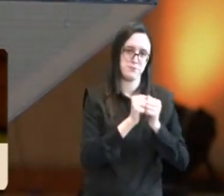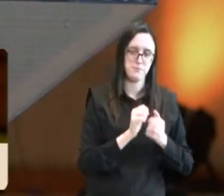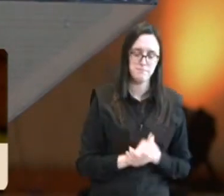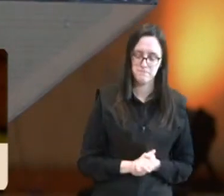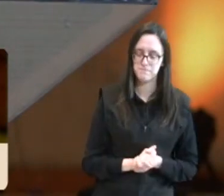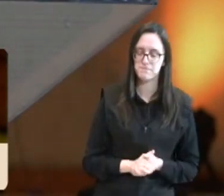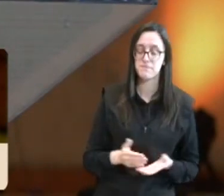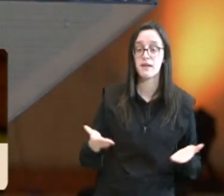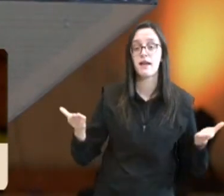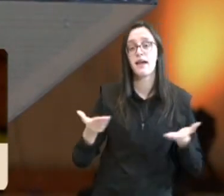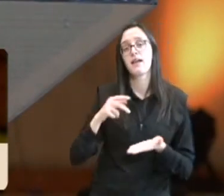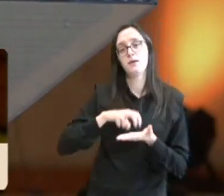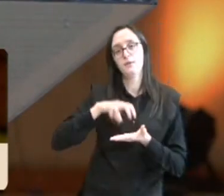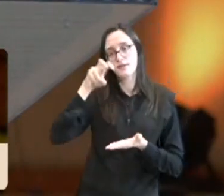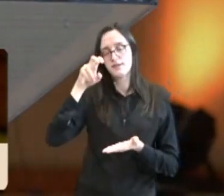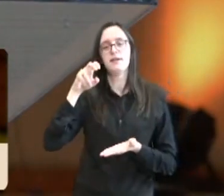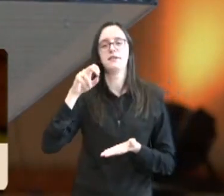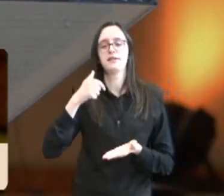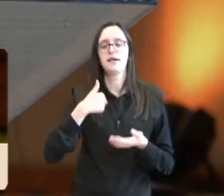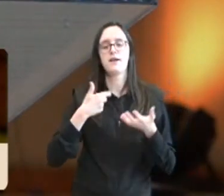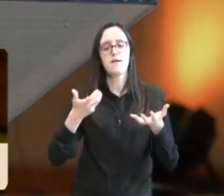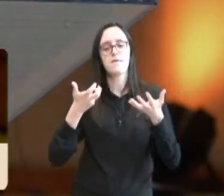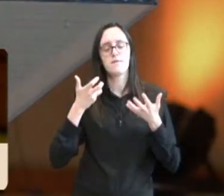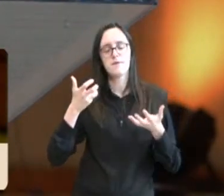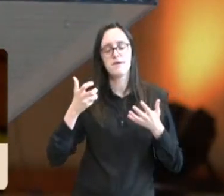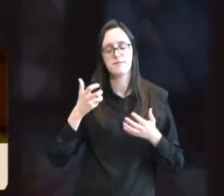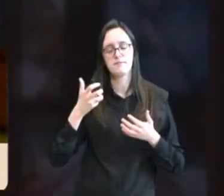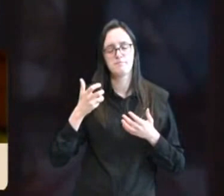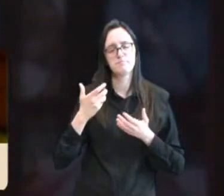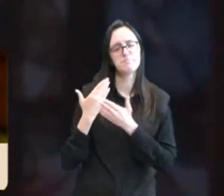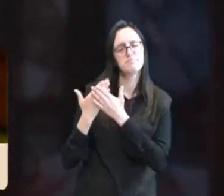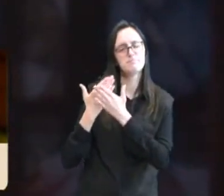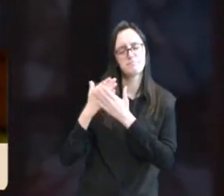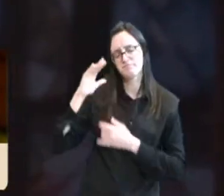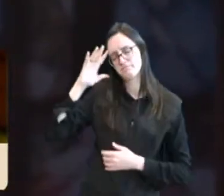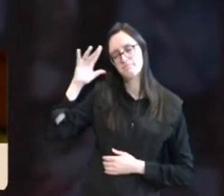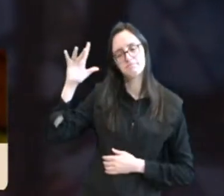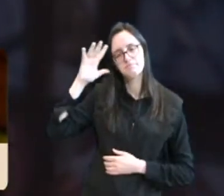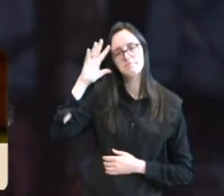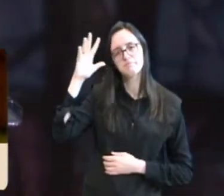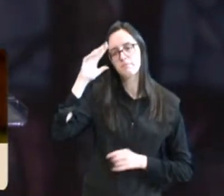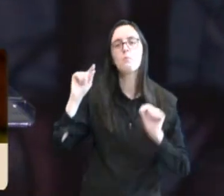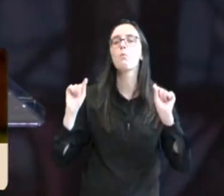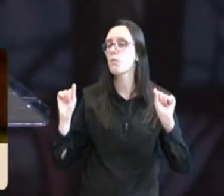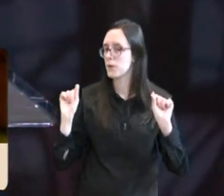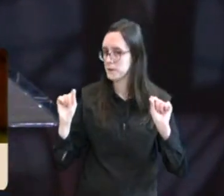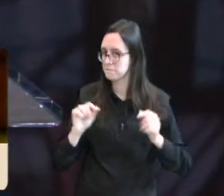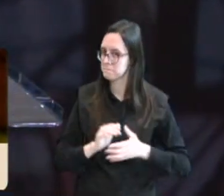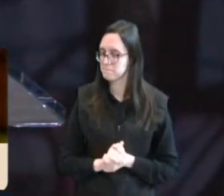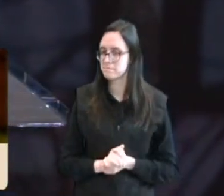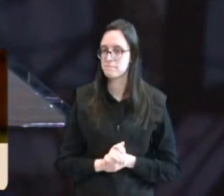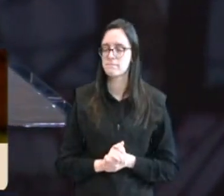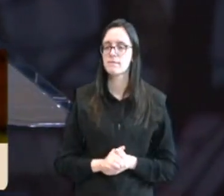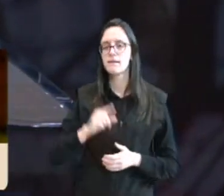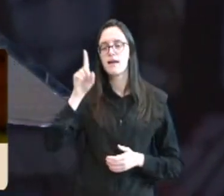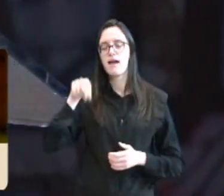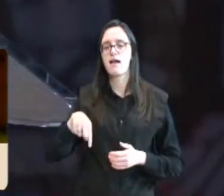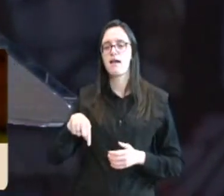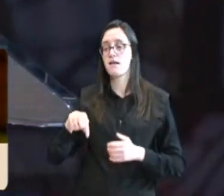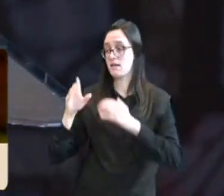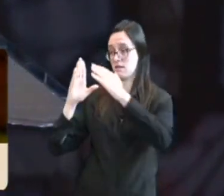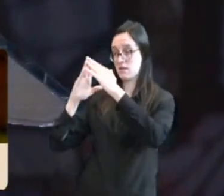Nesta manhã eu queria pensar com os irmãos sobre a